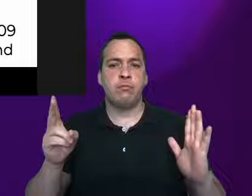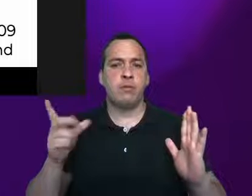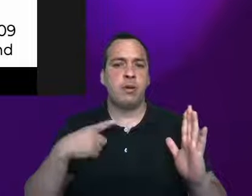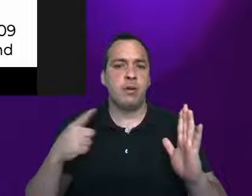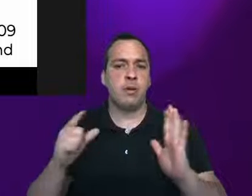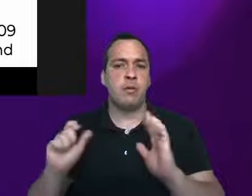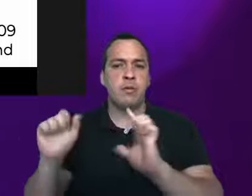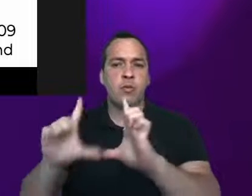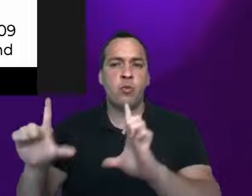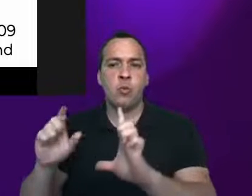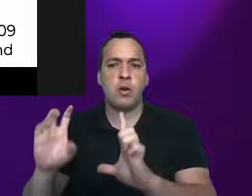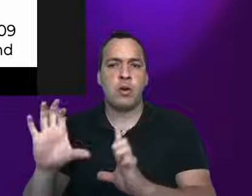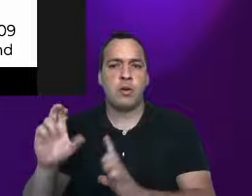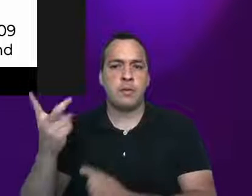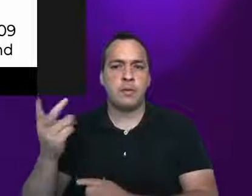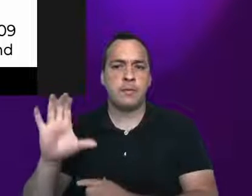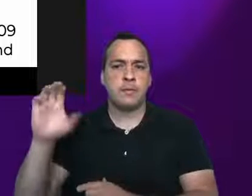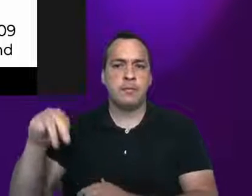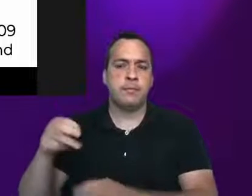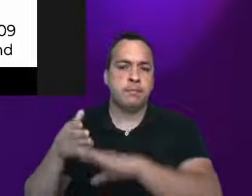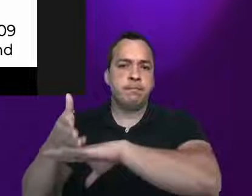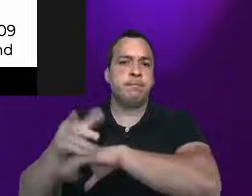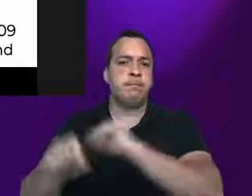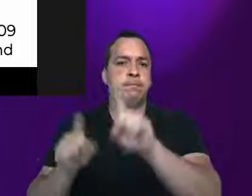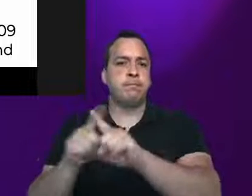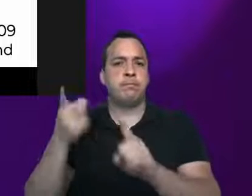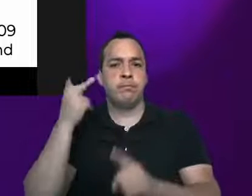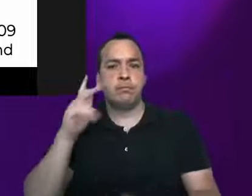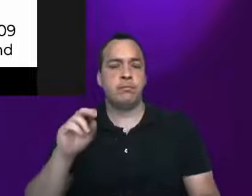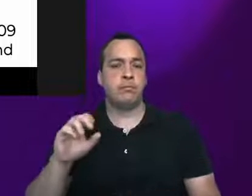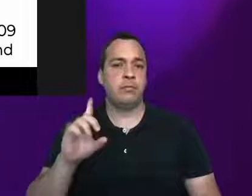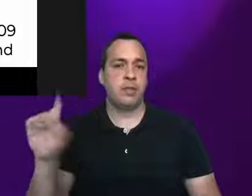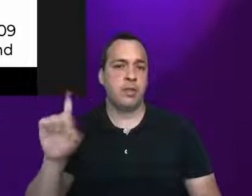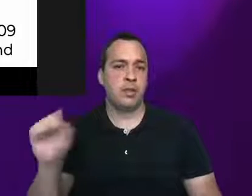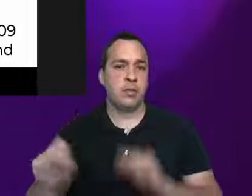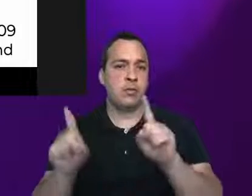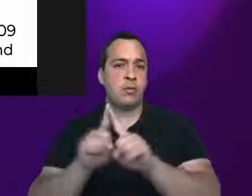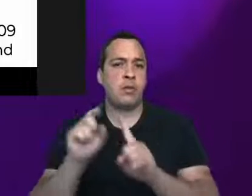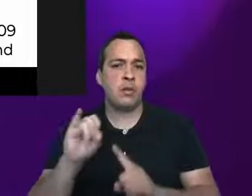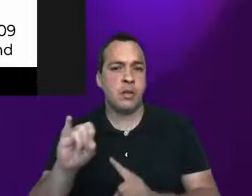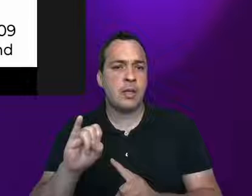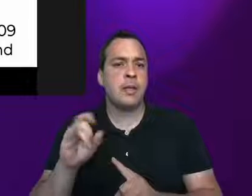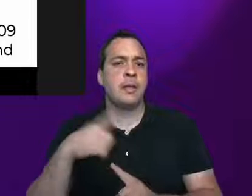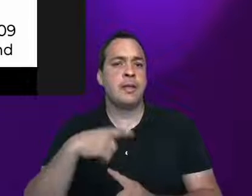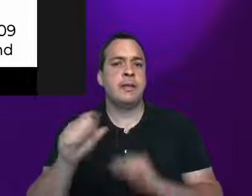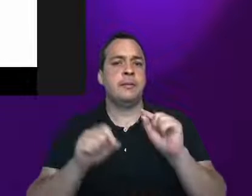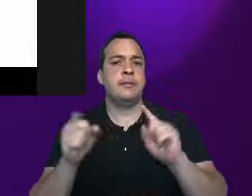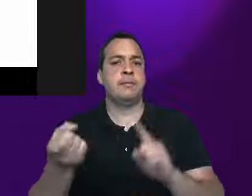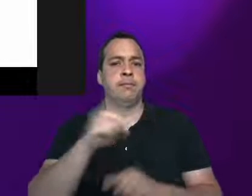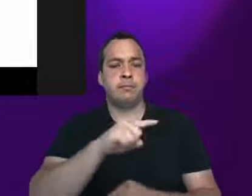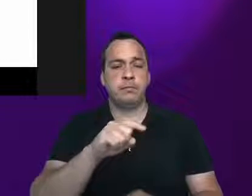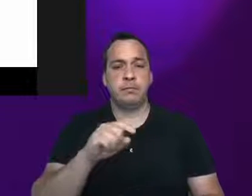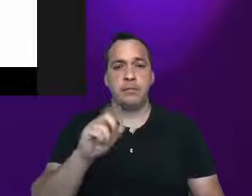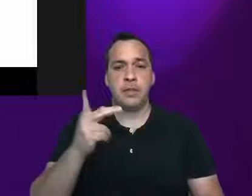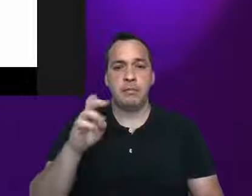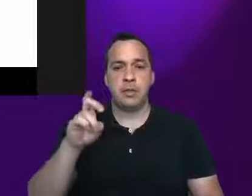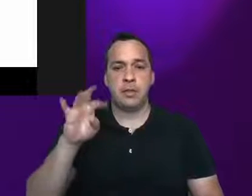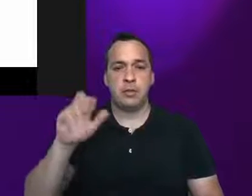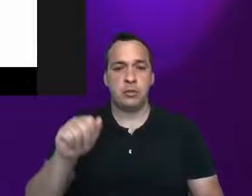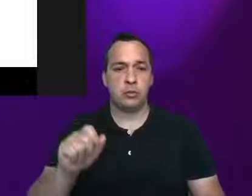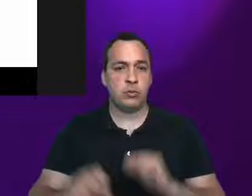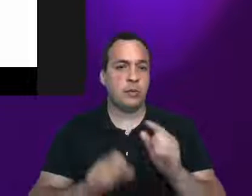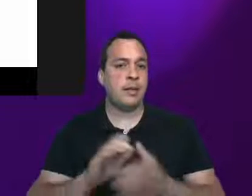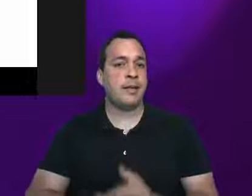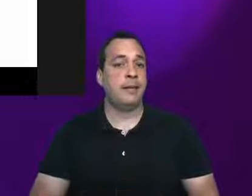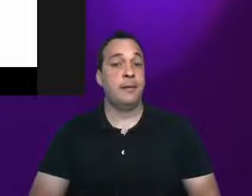de 2 centímetros da entrada do átrio direito, ou quando a veia suprahepática desemboca na cava. Eu posso ter